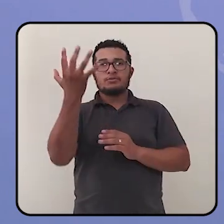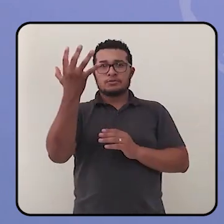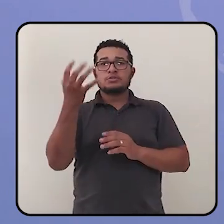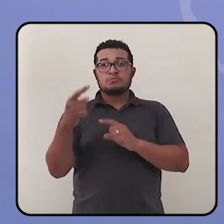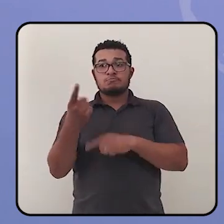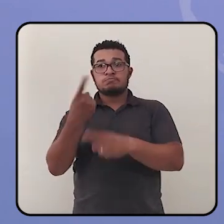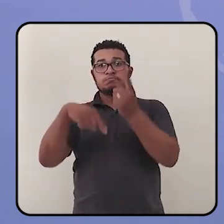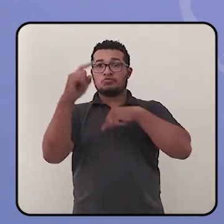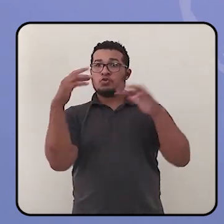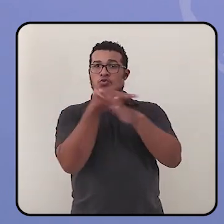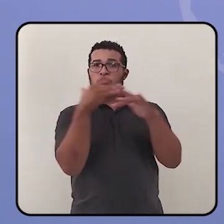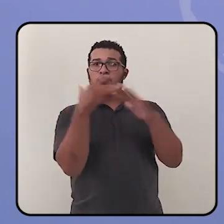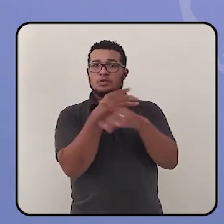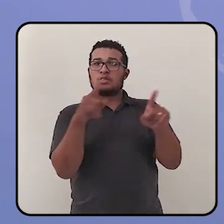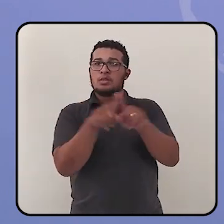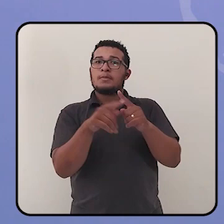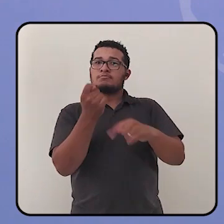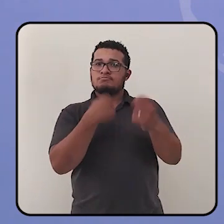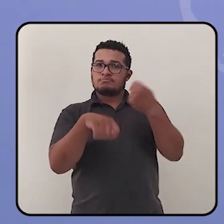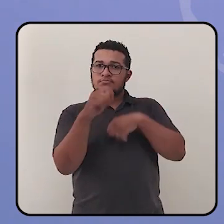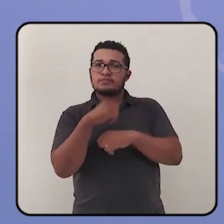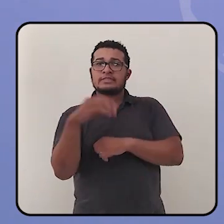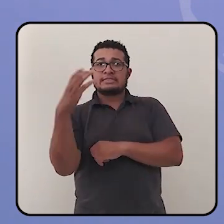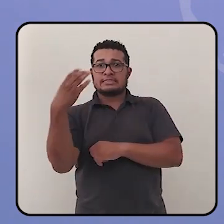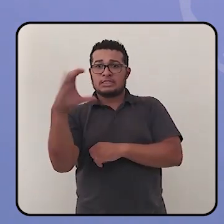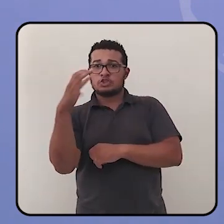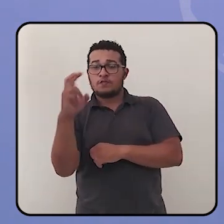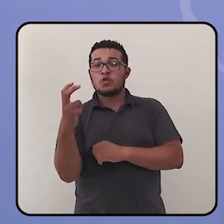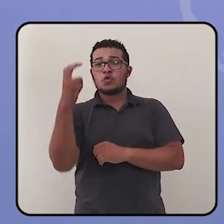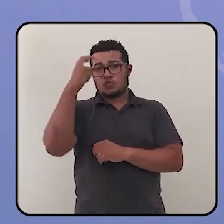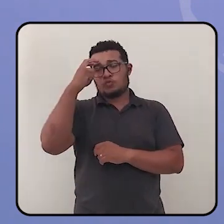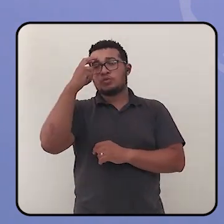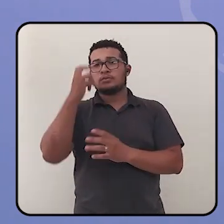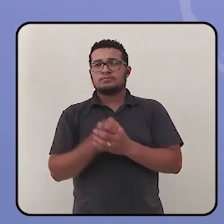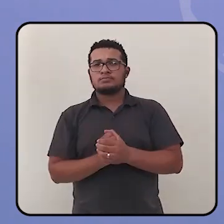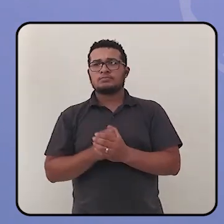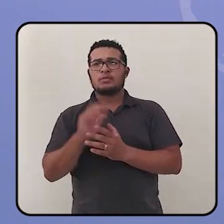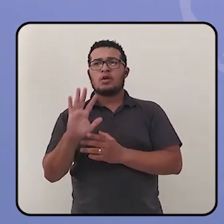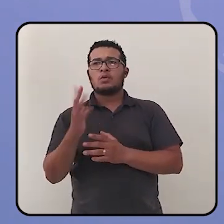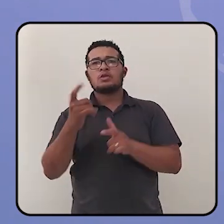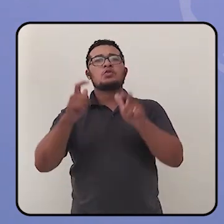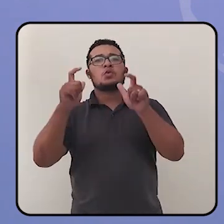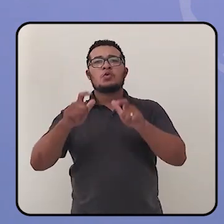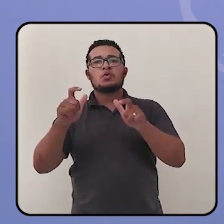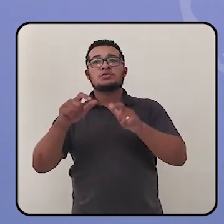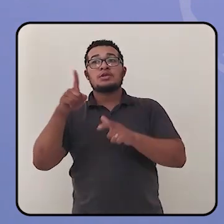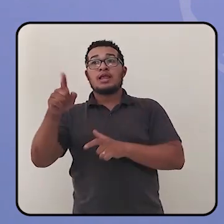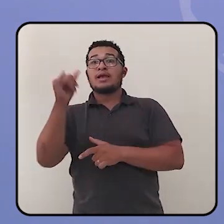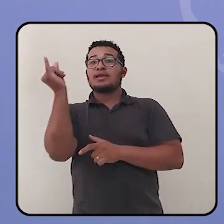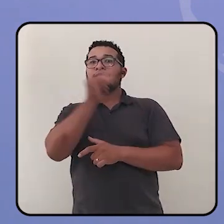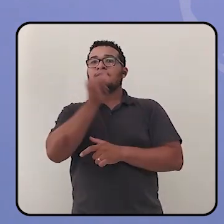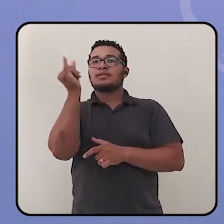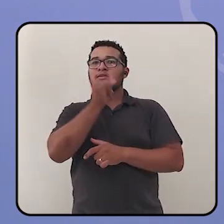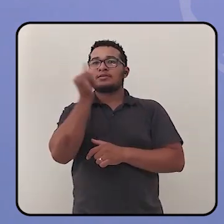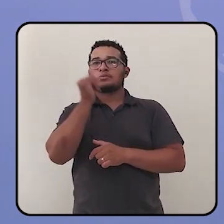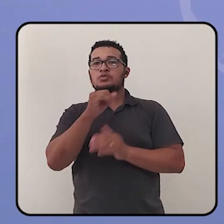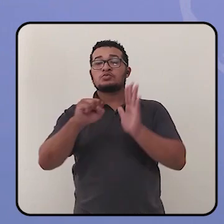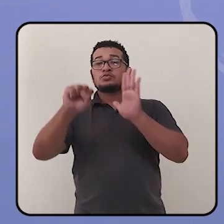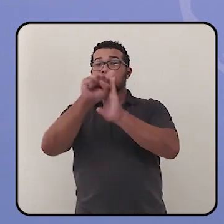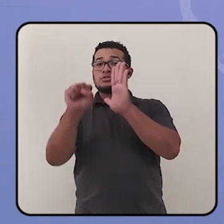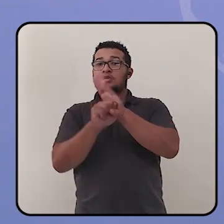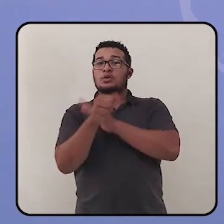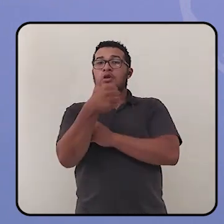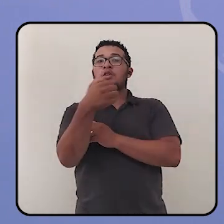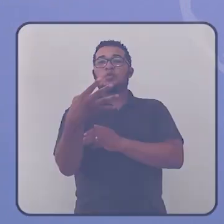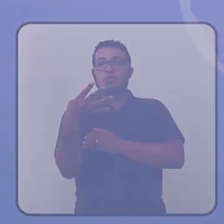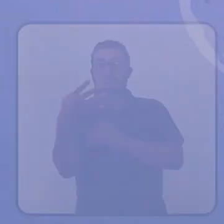renascimento comercial-urbano científica e cultural eles acontecem na itália ou península itálica no